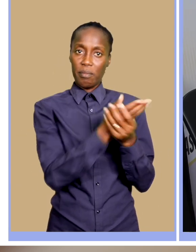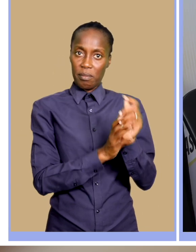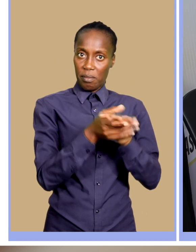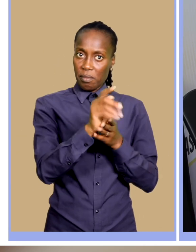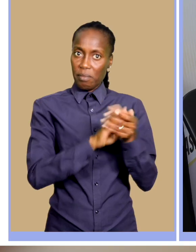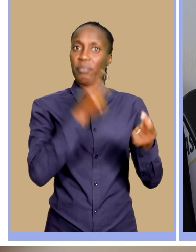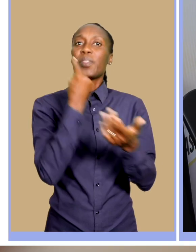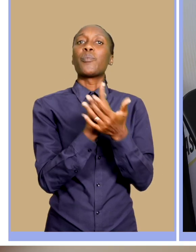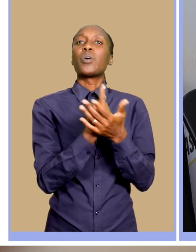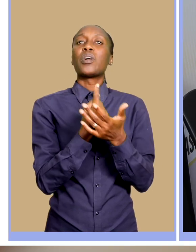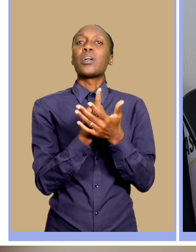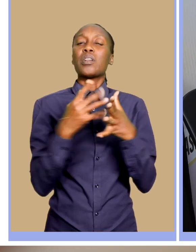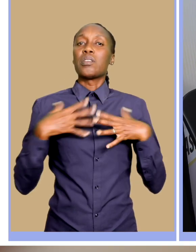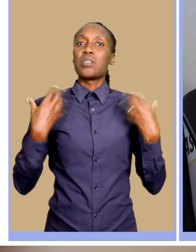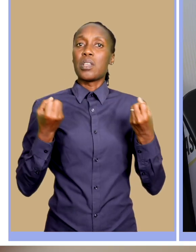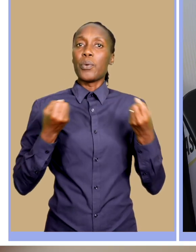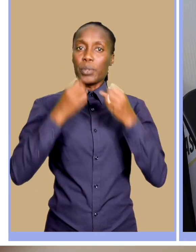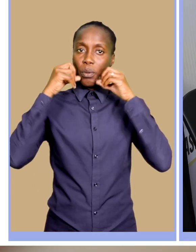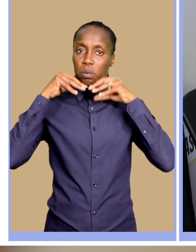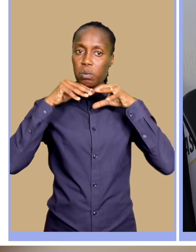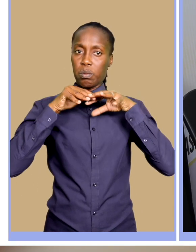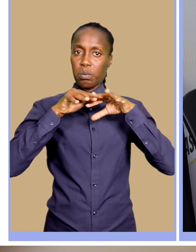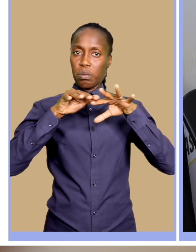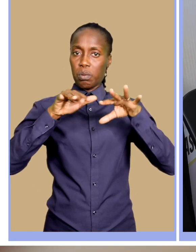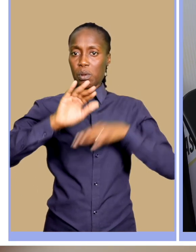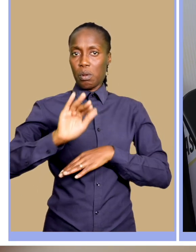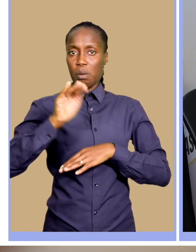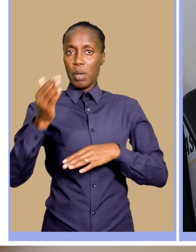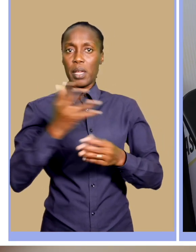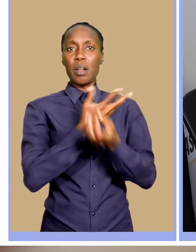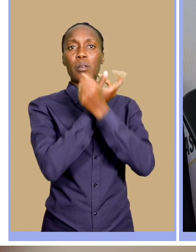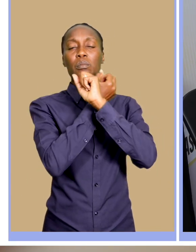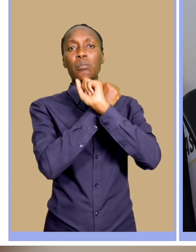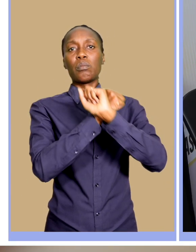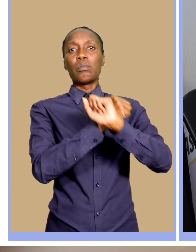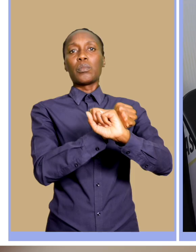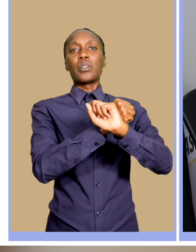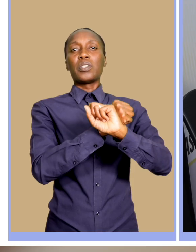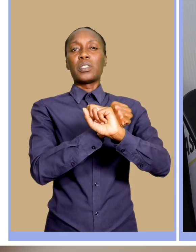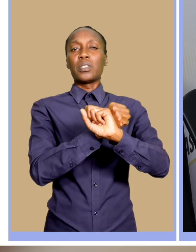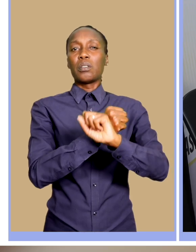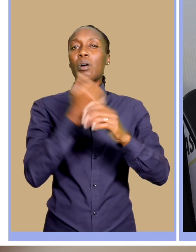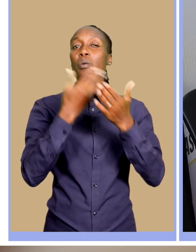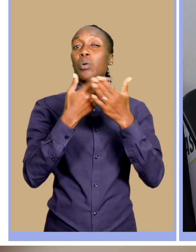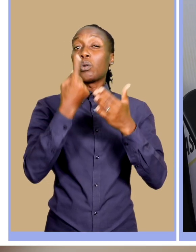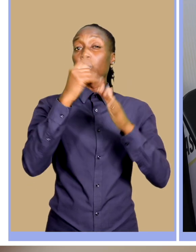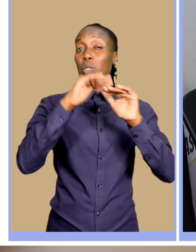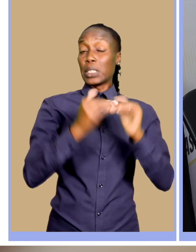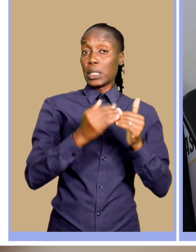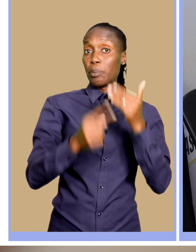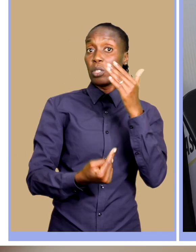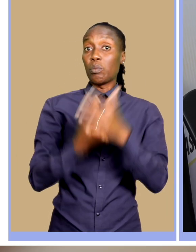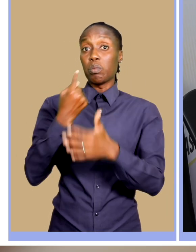que a saúde tem veiculado, justamente para prevenirmos o fato de um dia virmos a